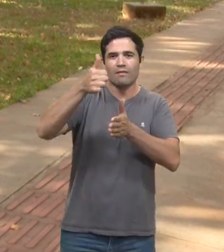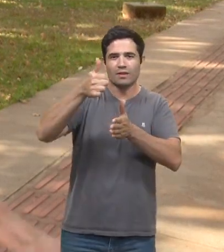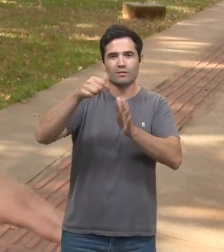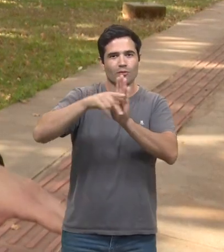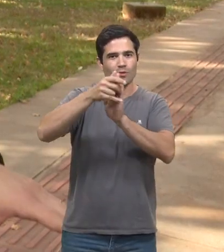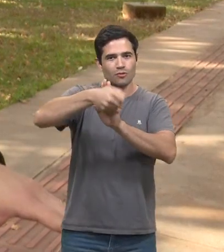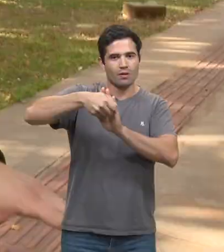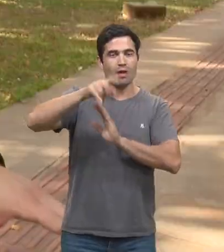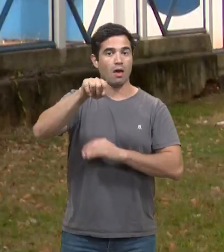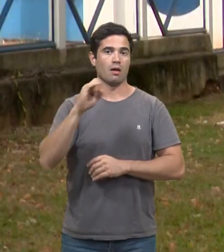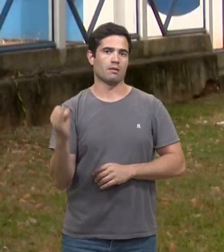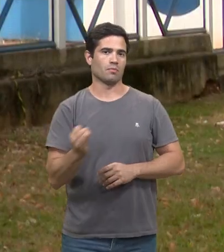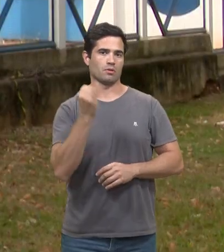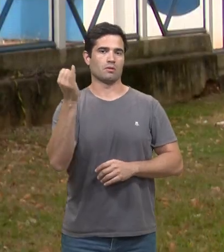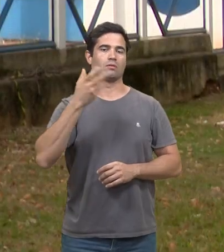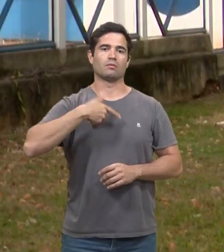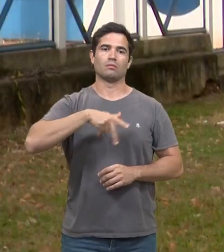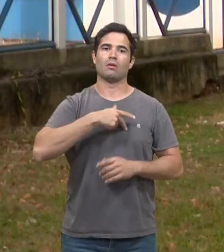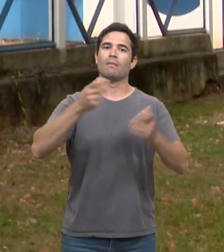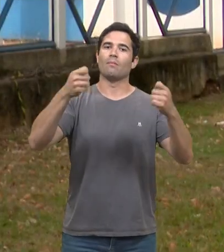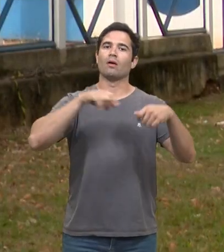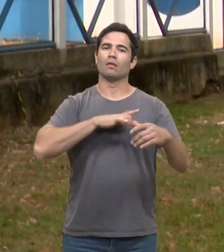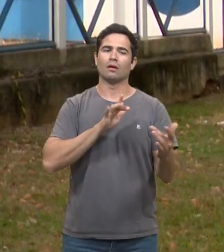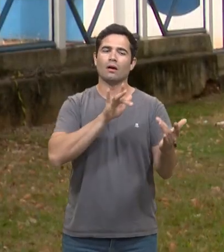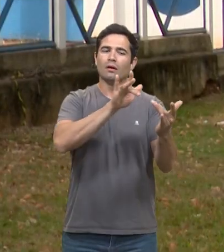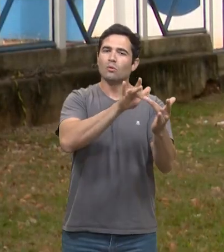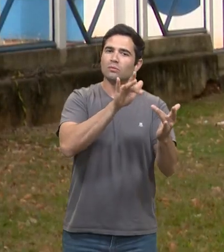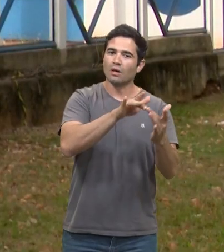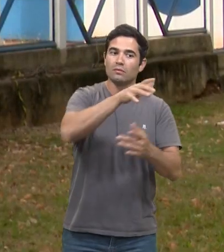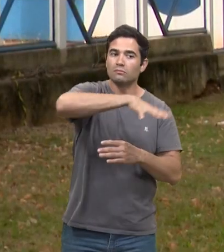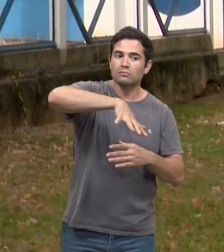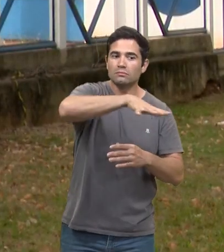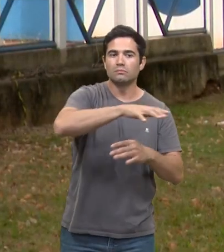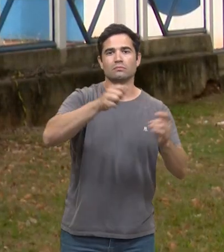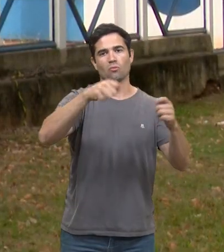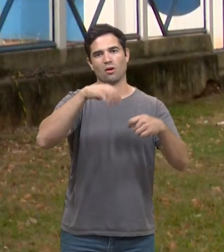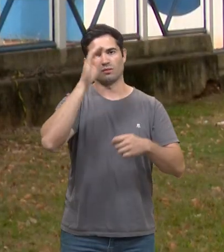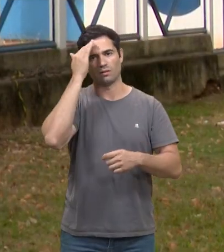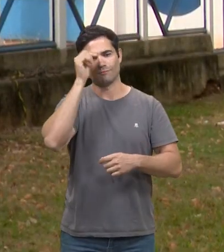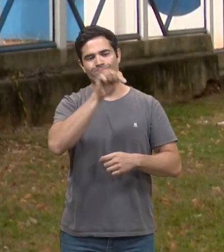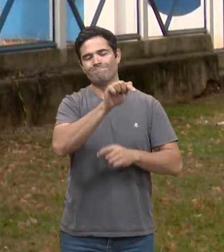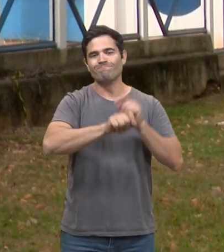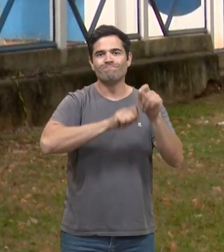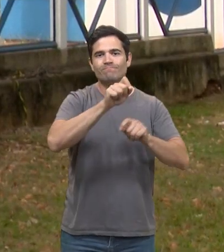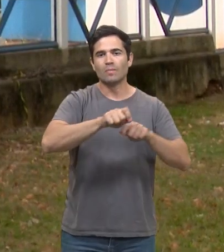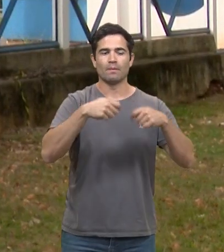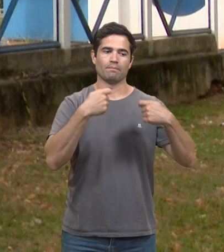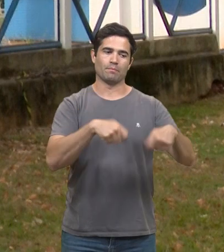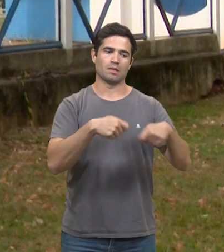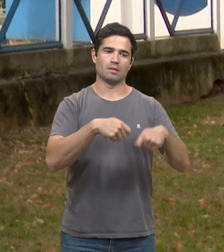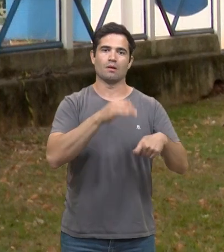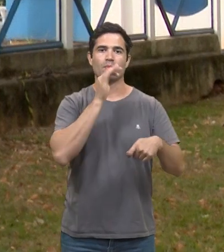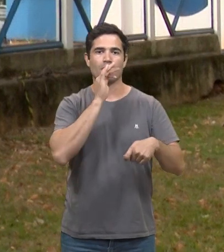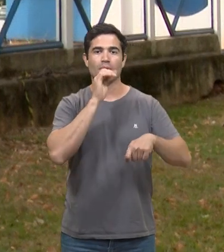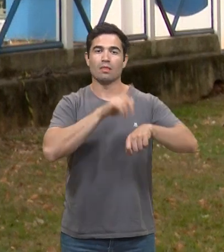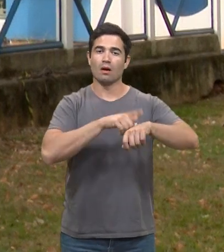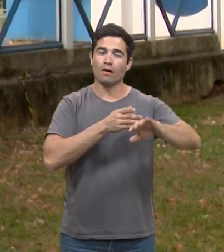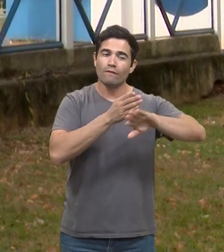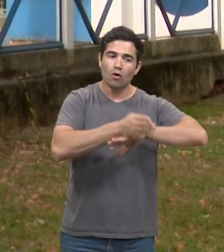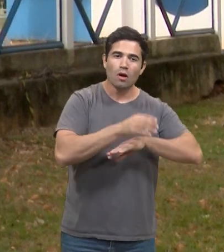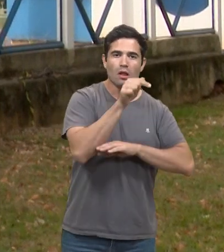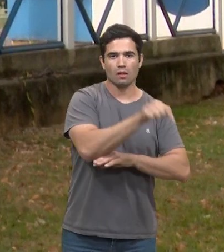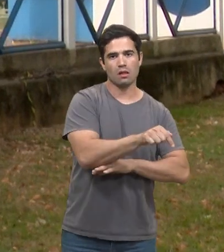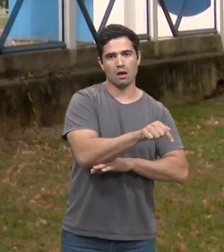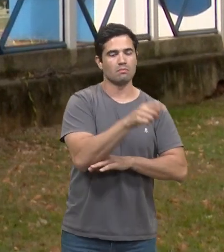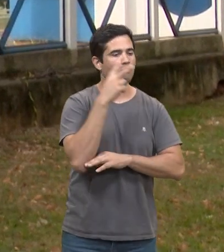primeira vez do projeto. É fundamental que a gente possa ter esse contato com eles para que a gente possa entender as necessidades dele. Então, quando a gente